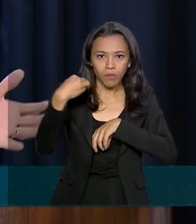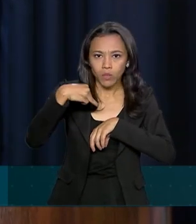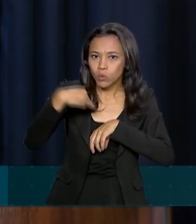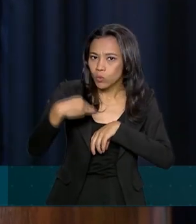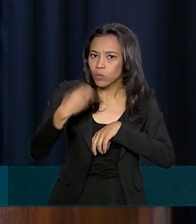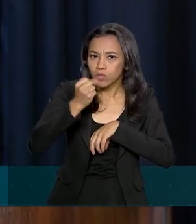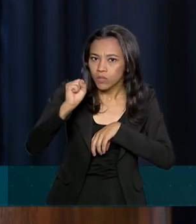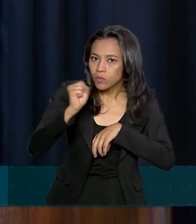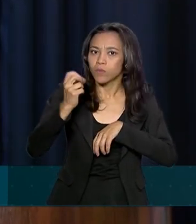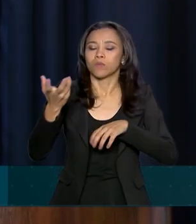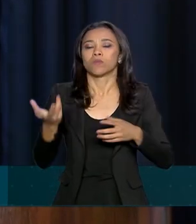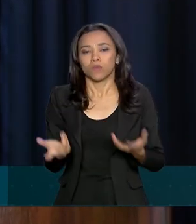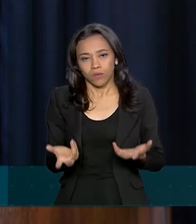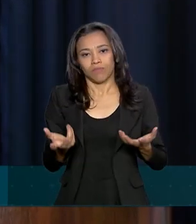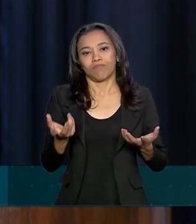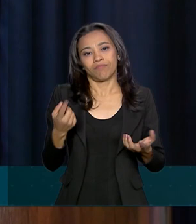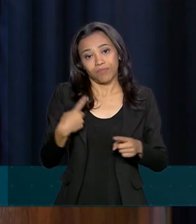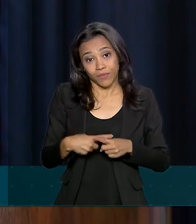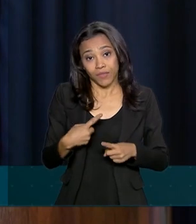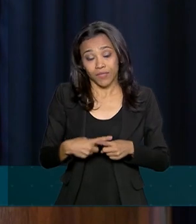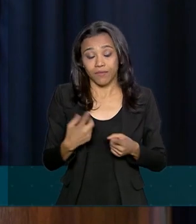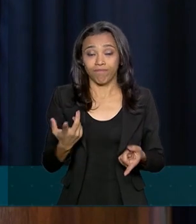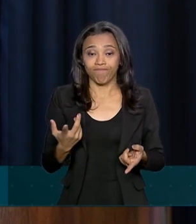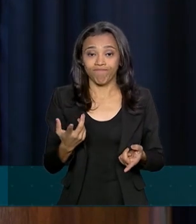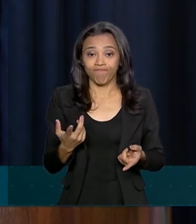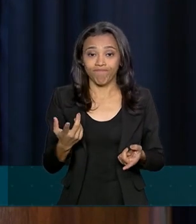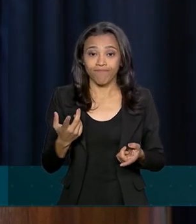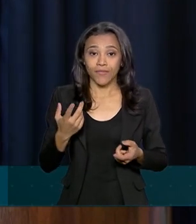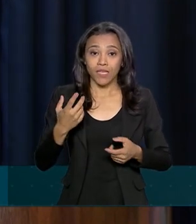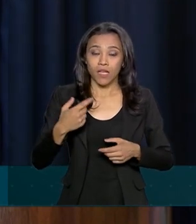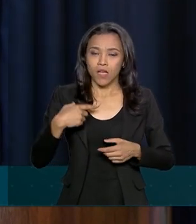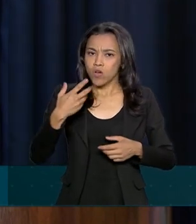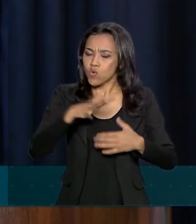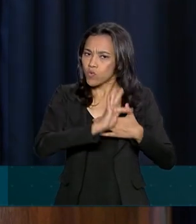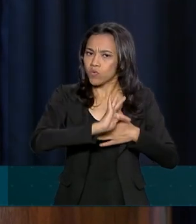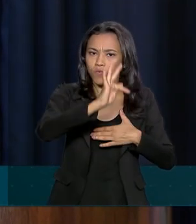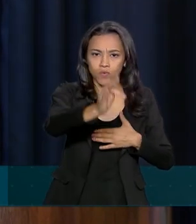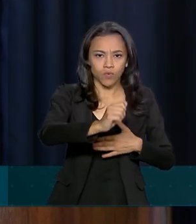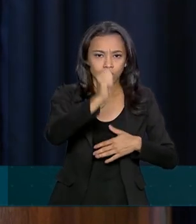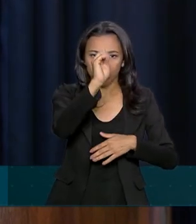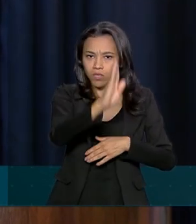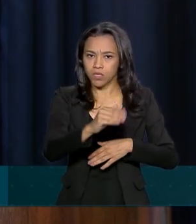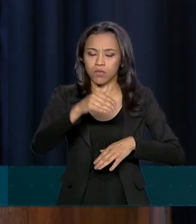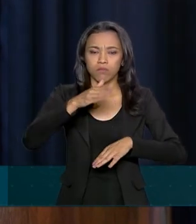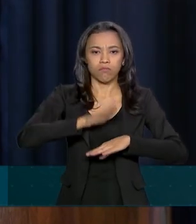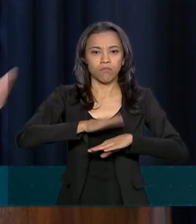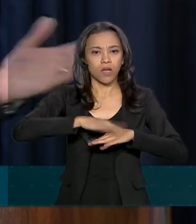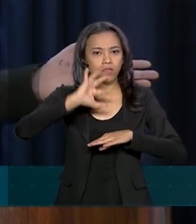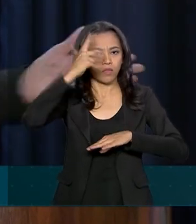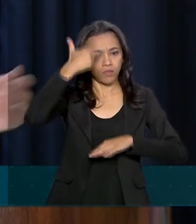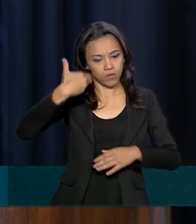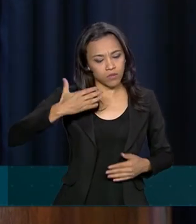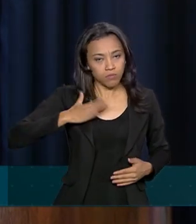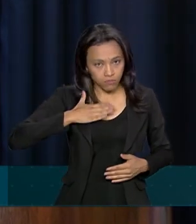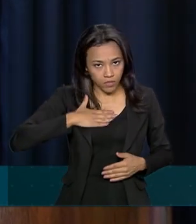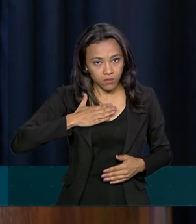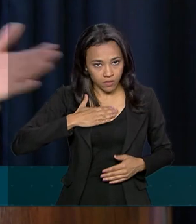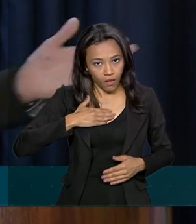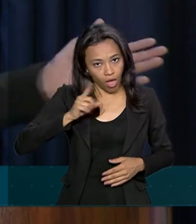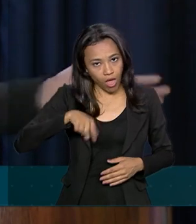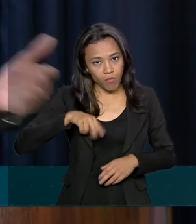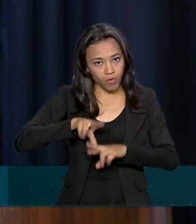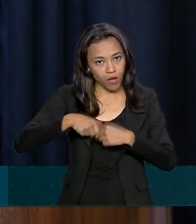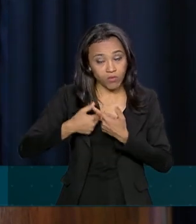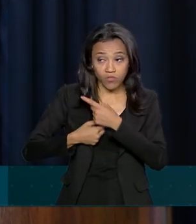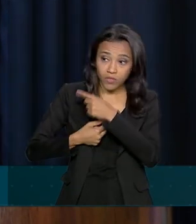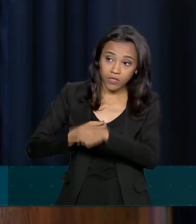minuto, todo segundo, porque, em grande parte, os destinos da nossa nação, as decisões que eu venho a tomar, partirá pela